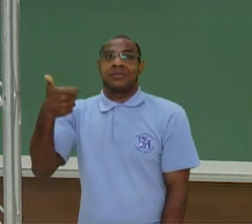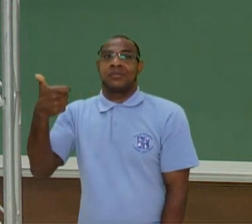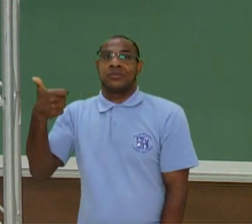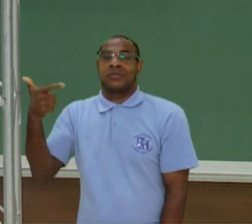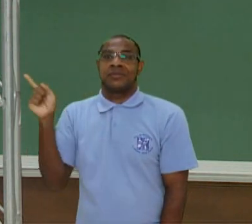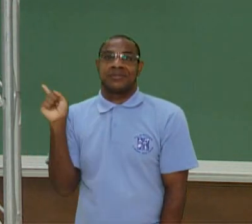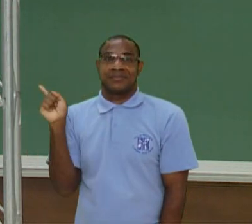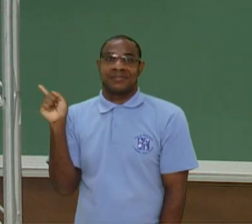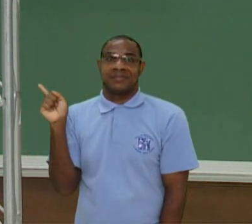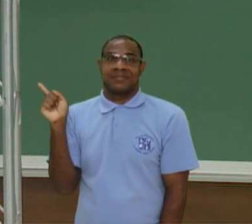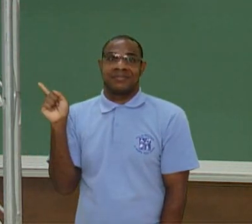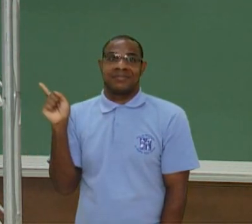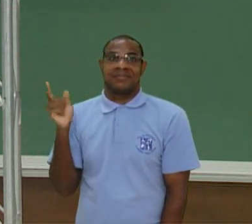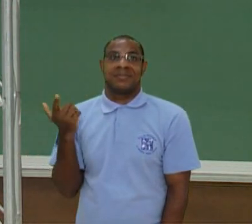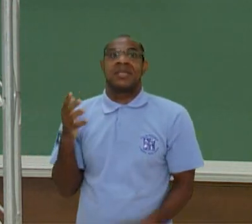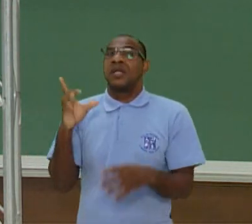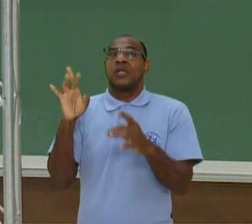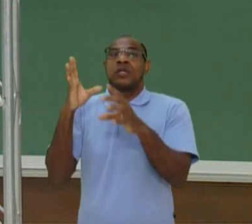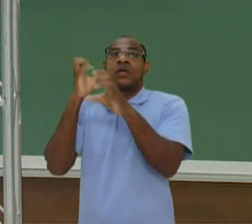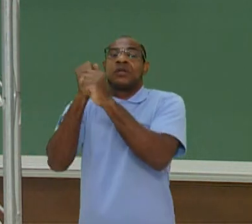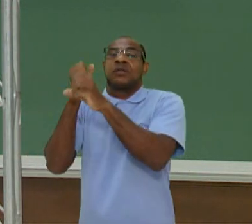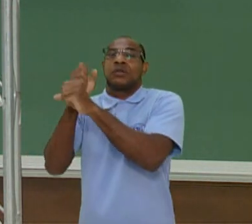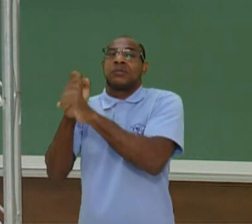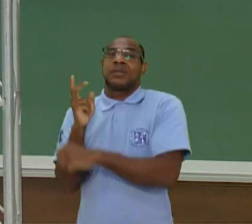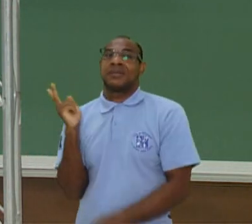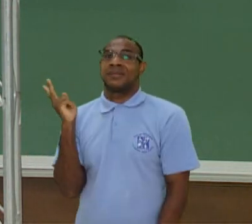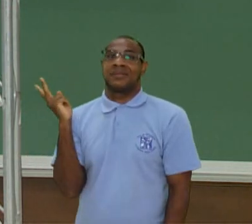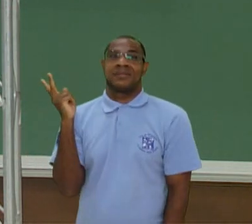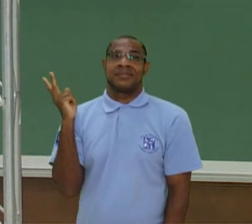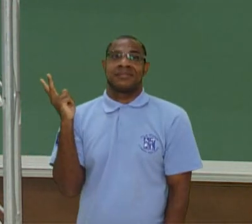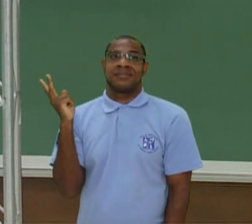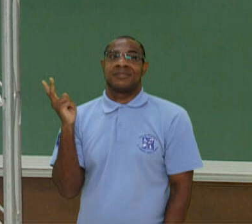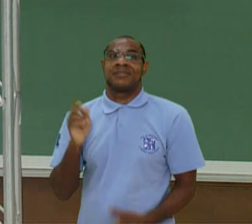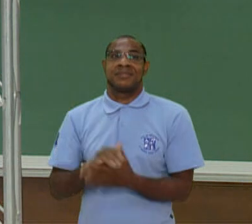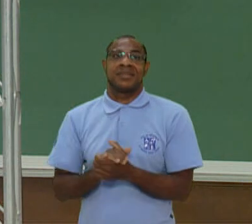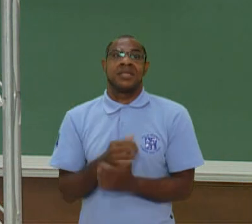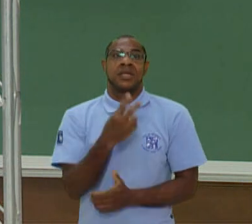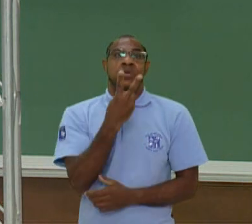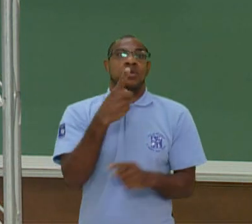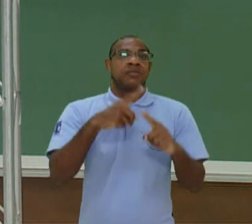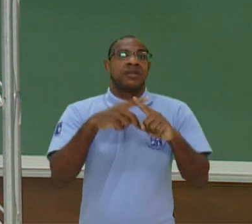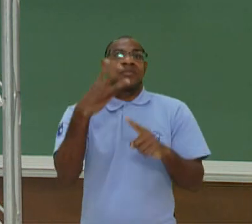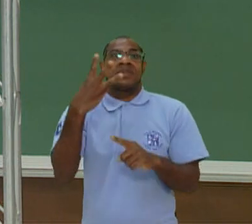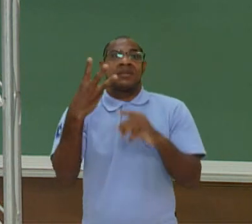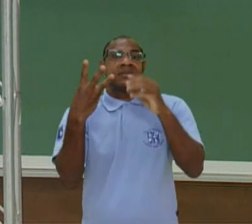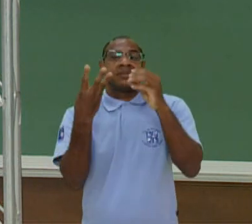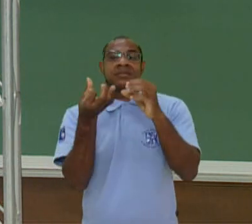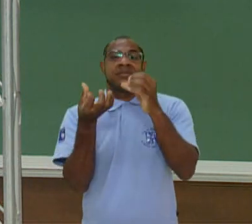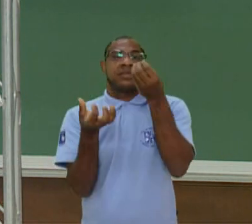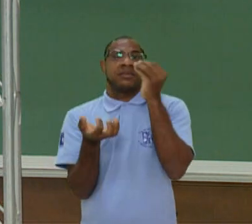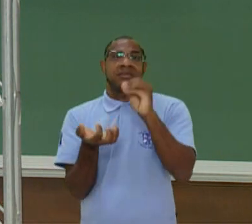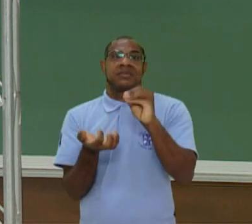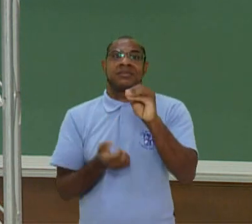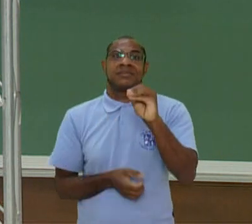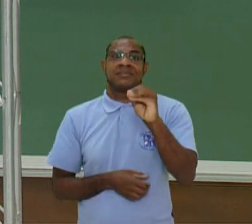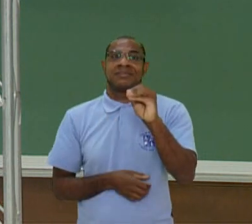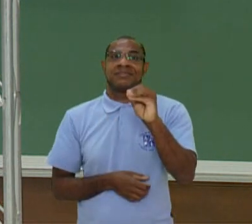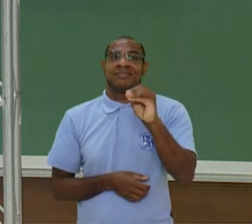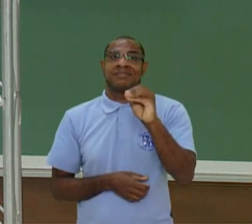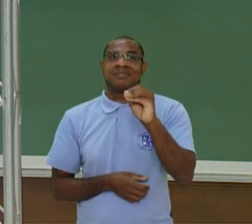180. 112 mais 68, 180. 2 vezes 3, 6. Olha aqui o seu produto